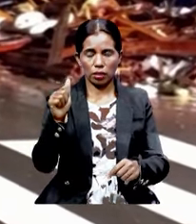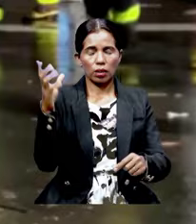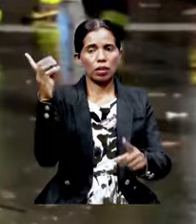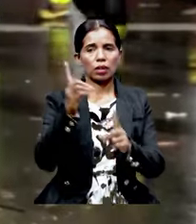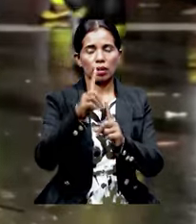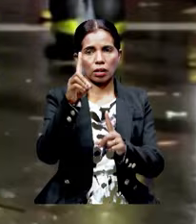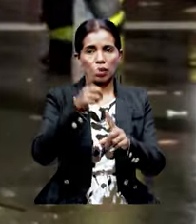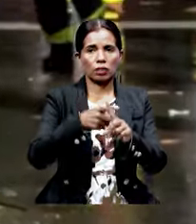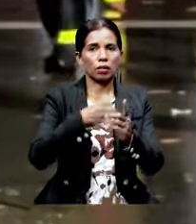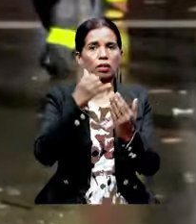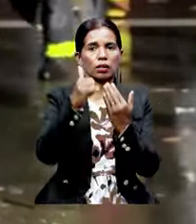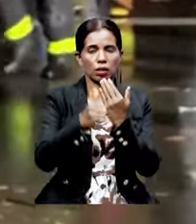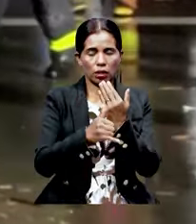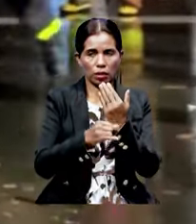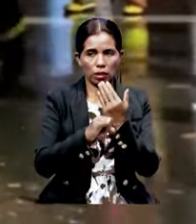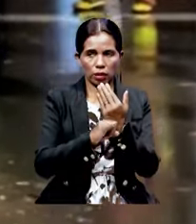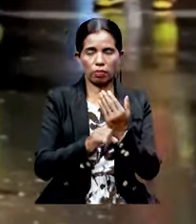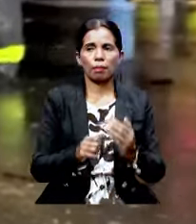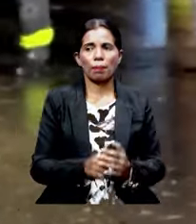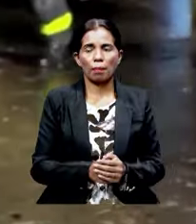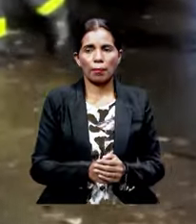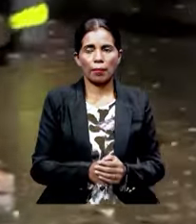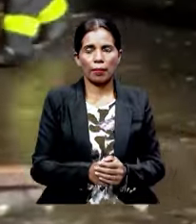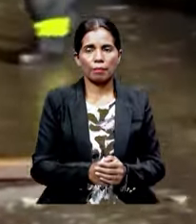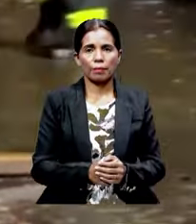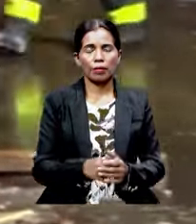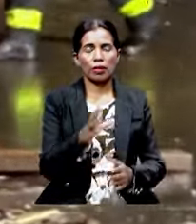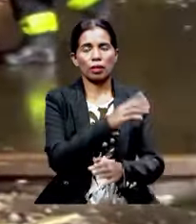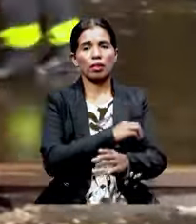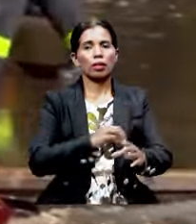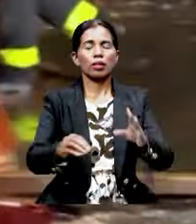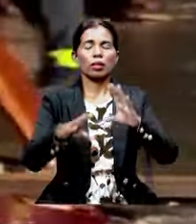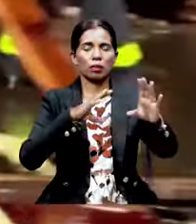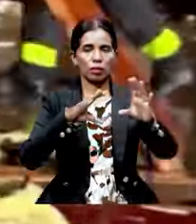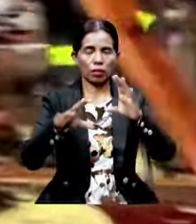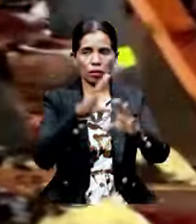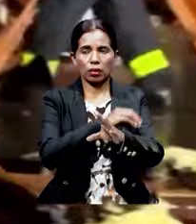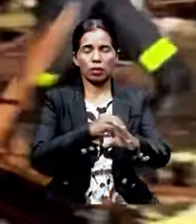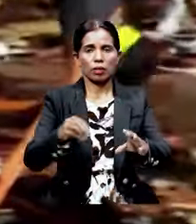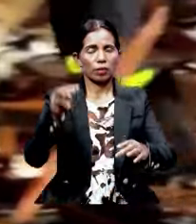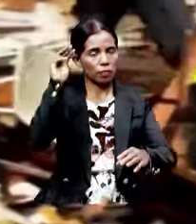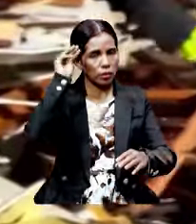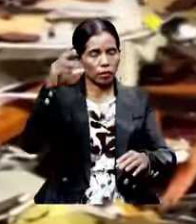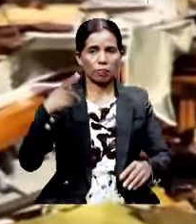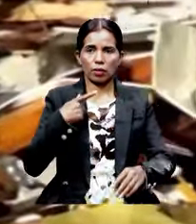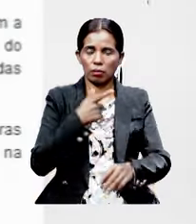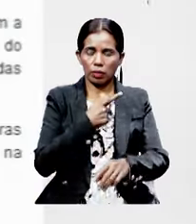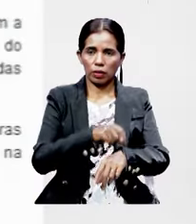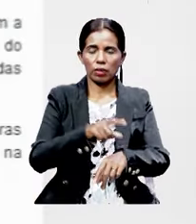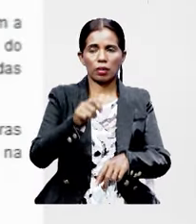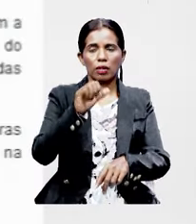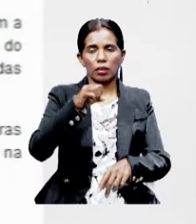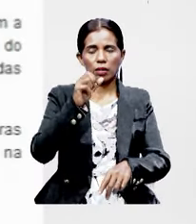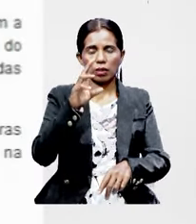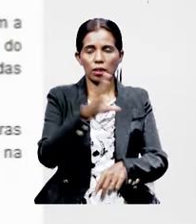Janeirone. Leu-se comunicado à imprensa na BGM na sexta, porta-voz do governo, ministro assunto parlamentar Azil Pereira,